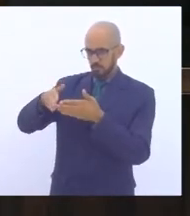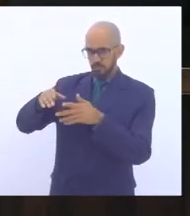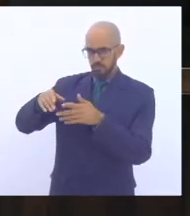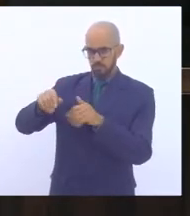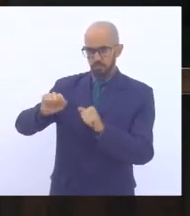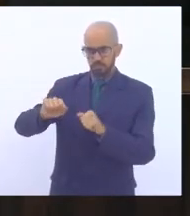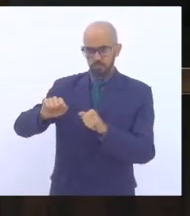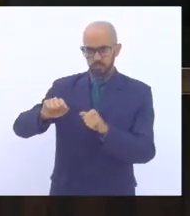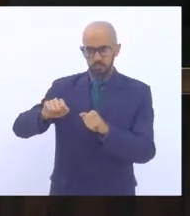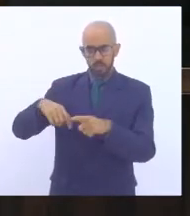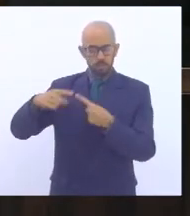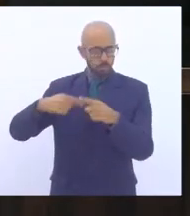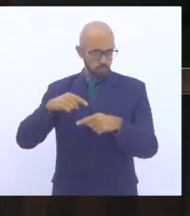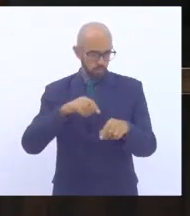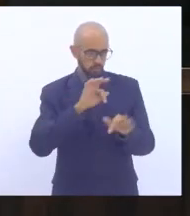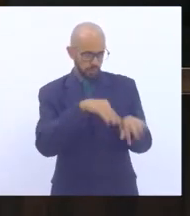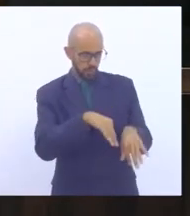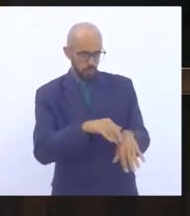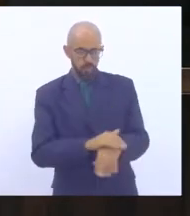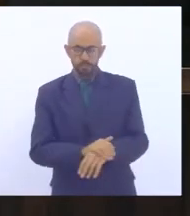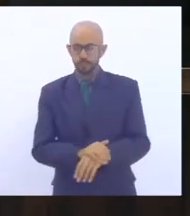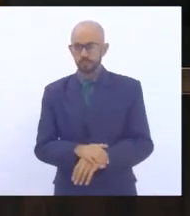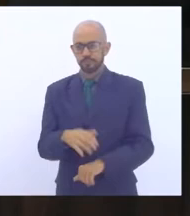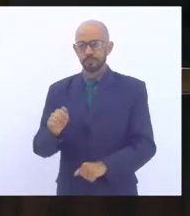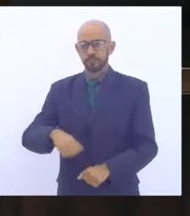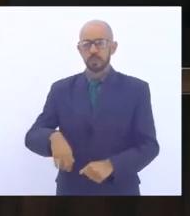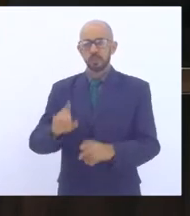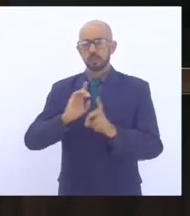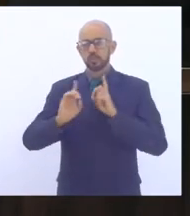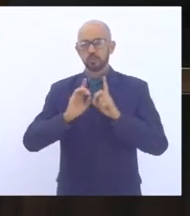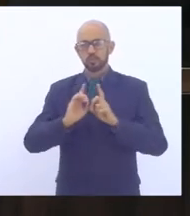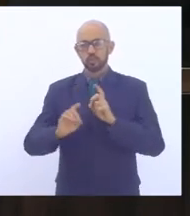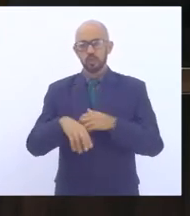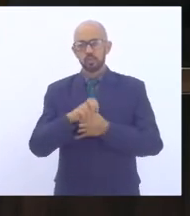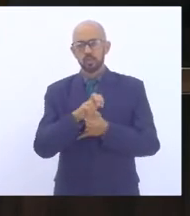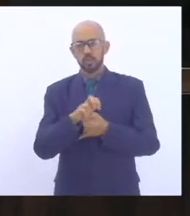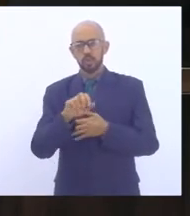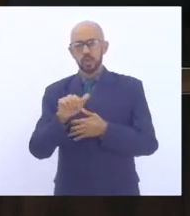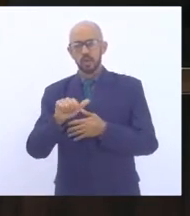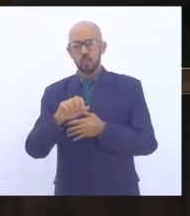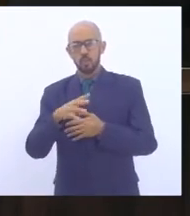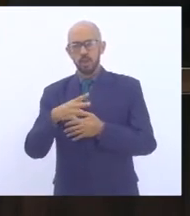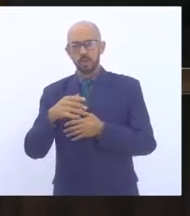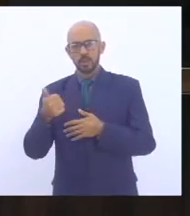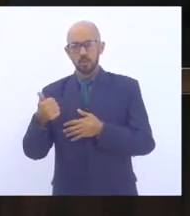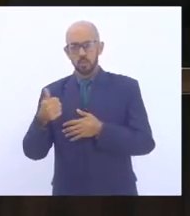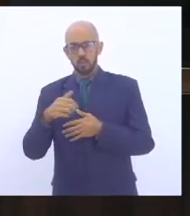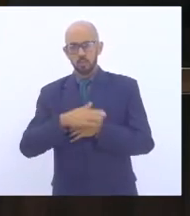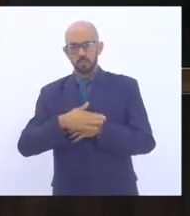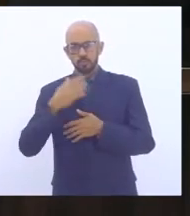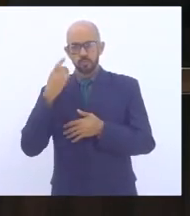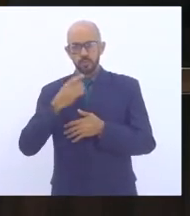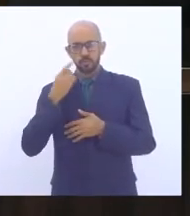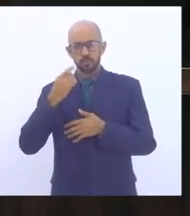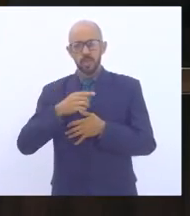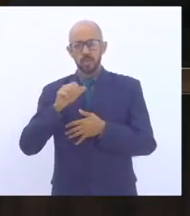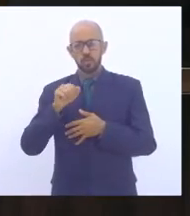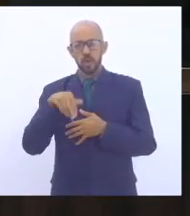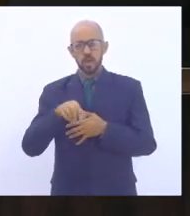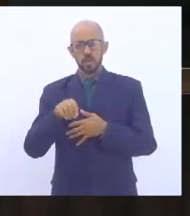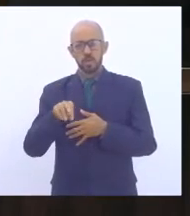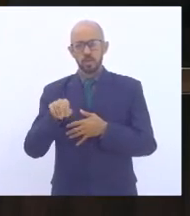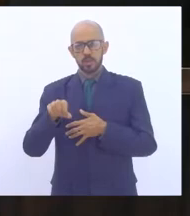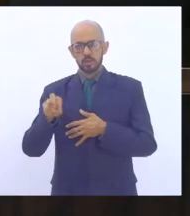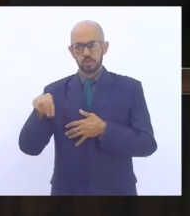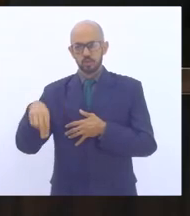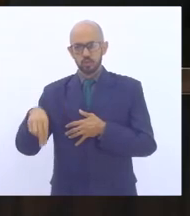declaração também em segunda discussão projeto de lei se vai ter um 41 de 21 de autoria dos Deputados e do deputado Anderson